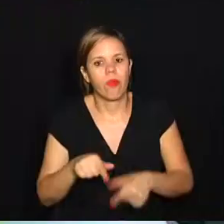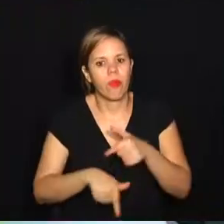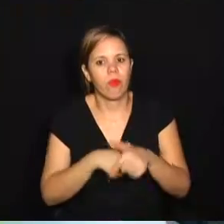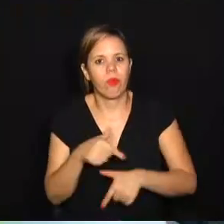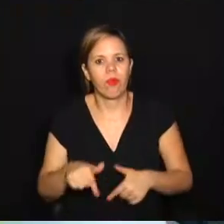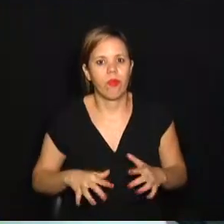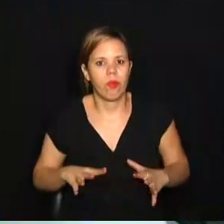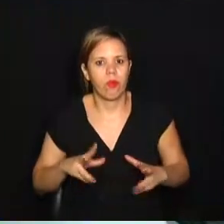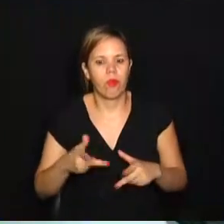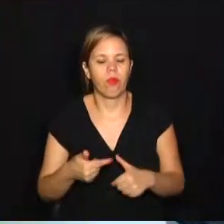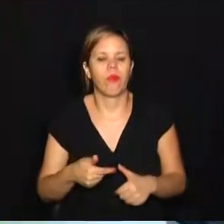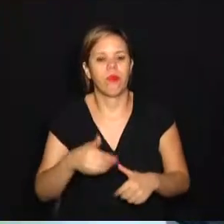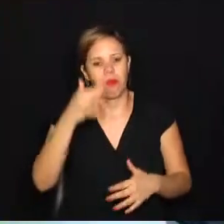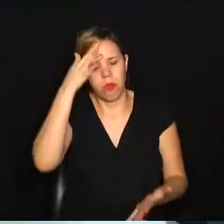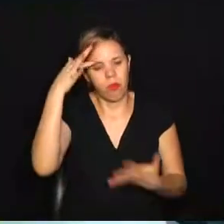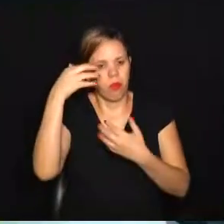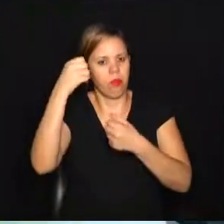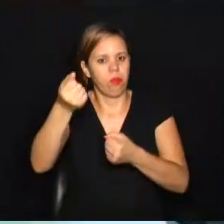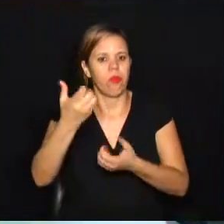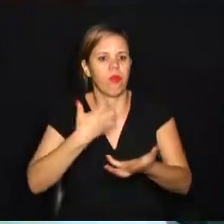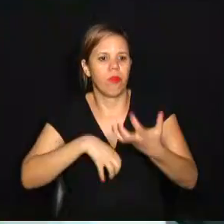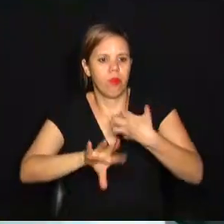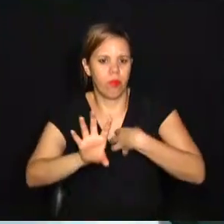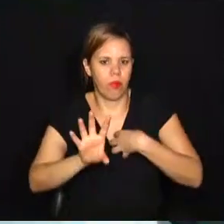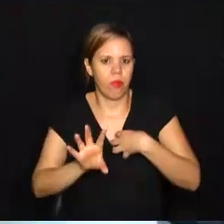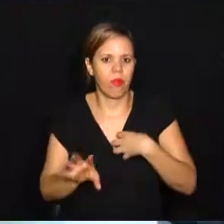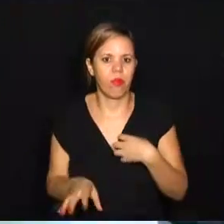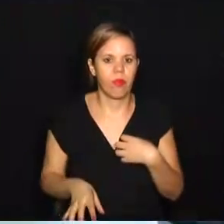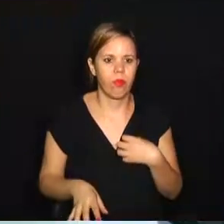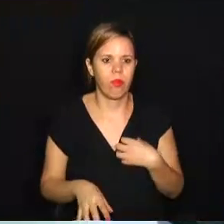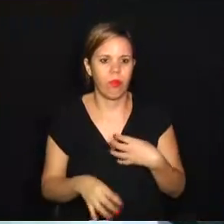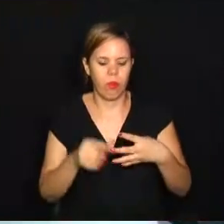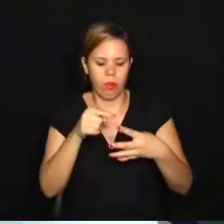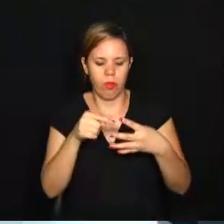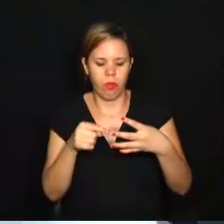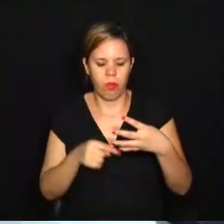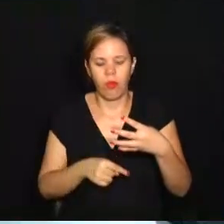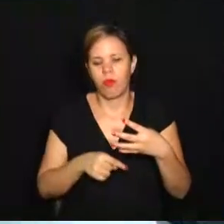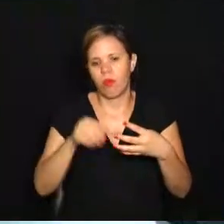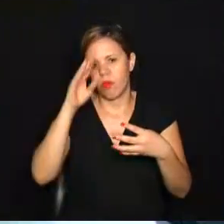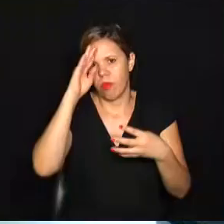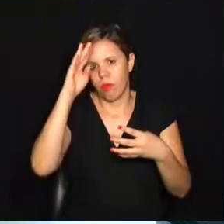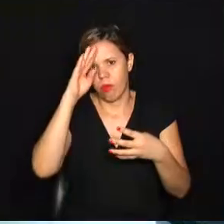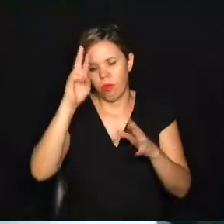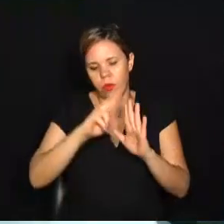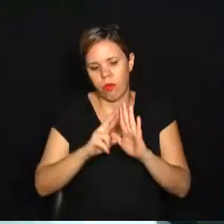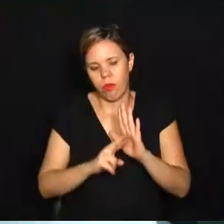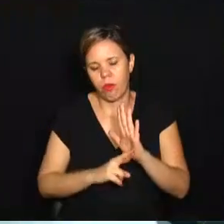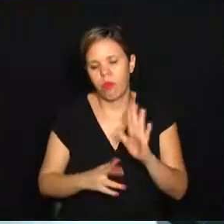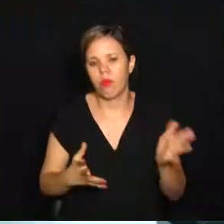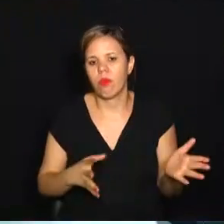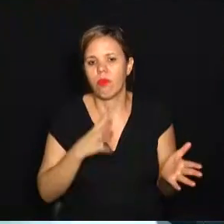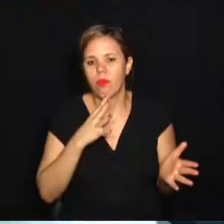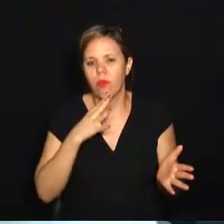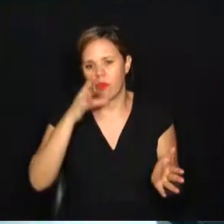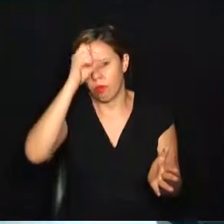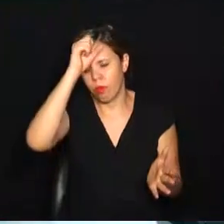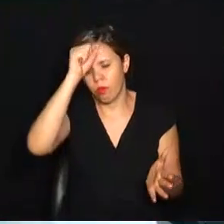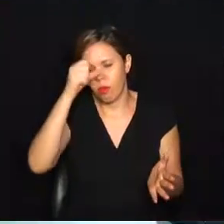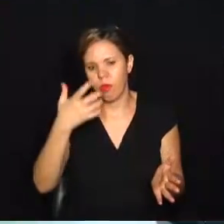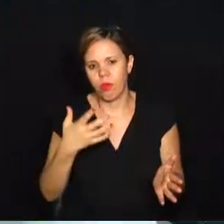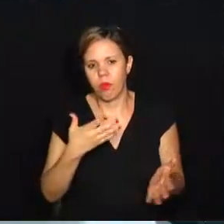trabalhado toda essa autoconfiança, essa empatia, os 4 pilares da educação: aprender a ser, a conhecer,